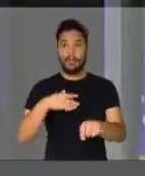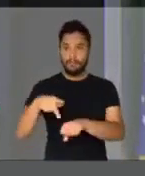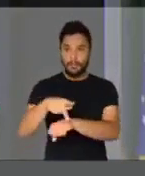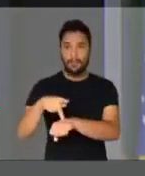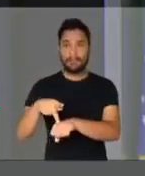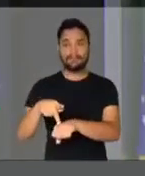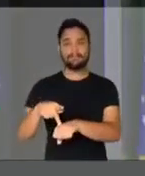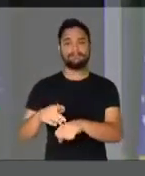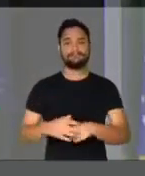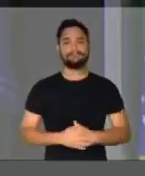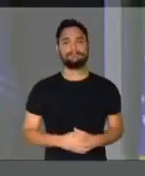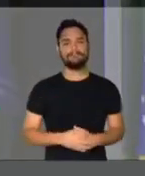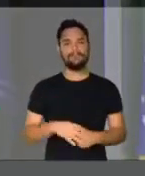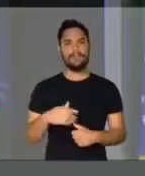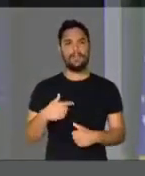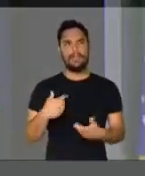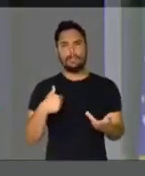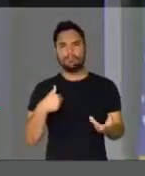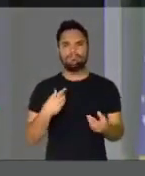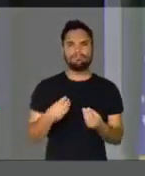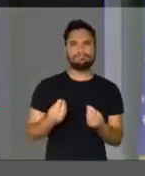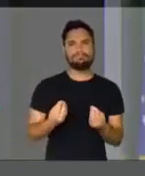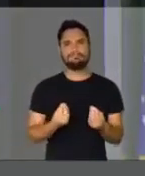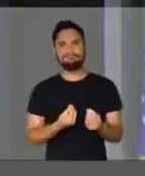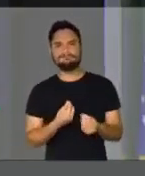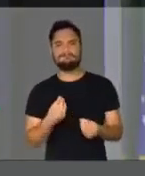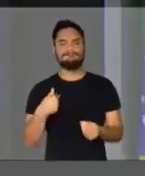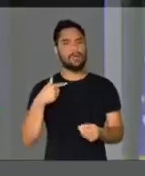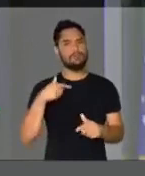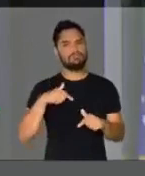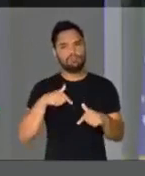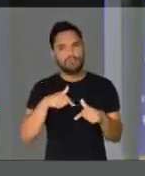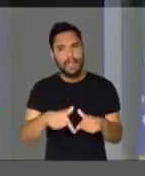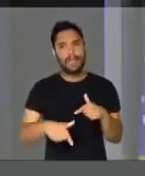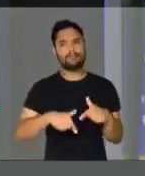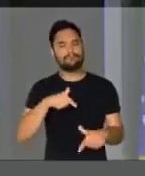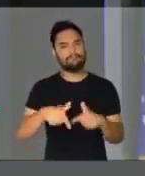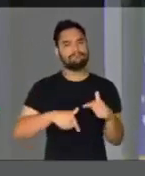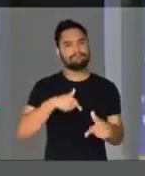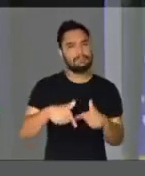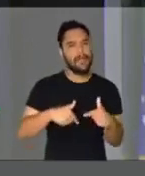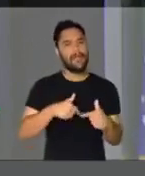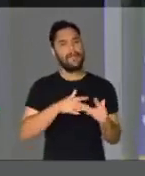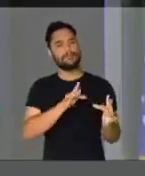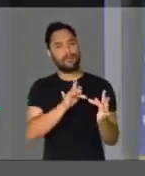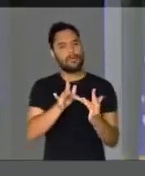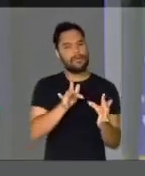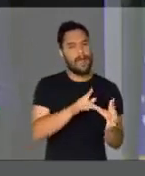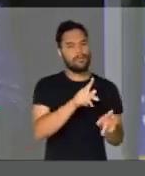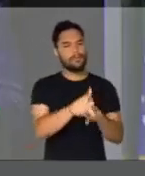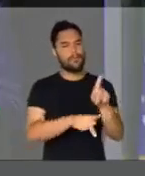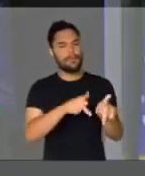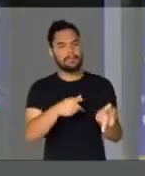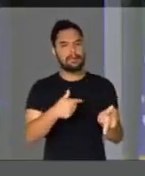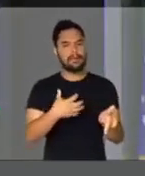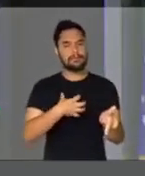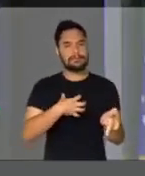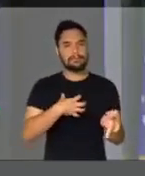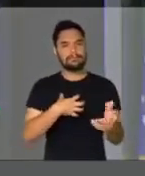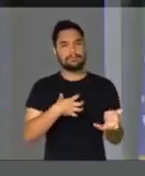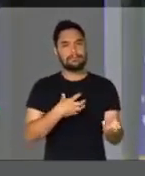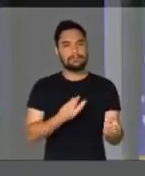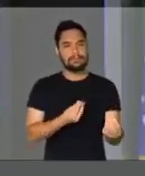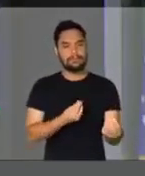que na construção desse ousado projeto, caminhando dia a dia em sintonia com as ruas, em alguns instantes me